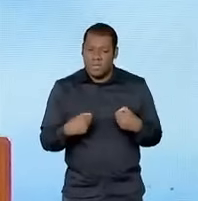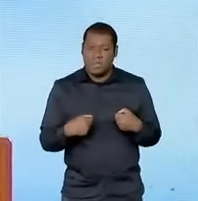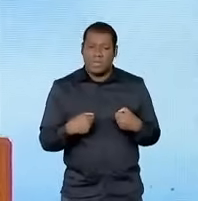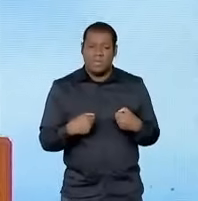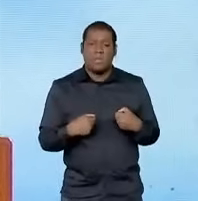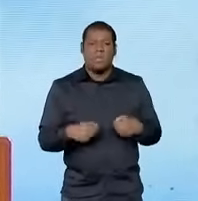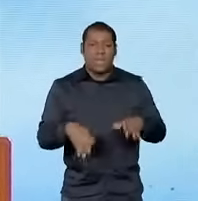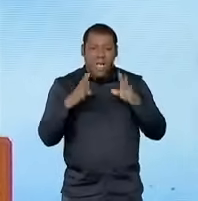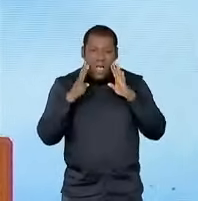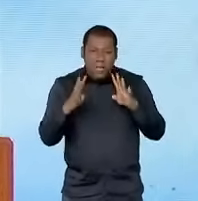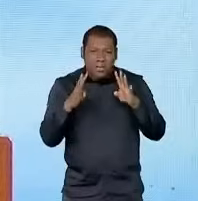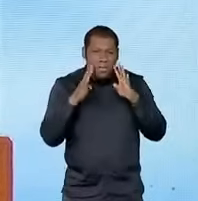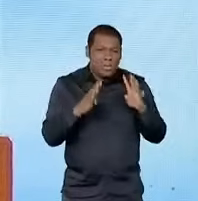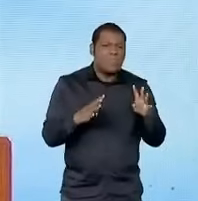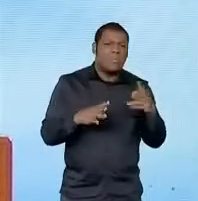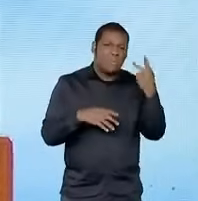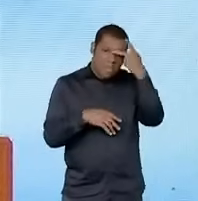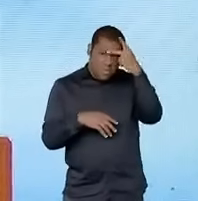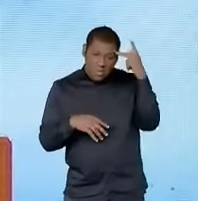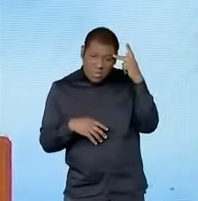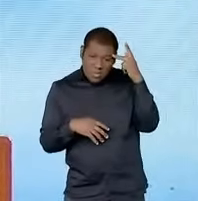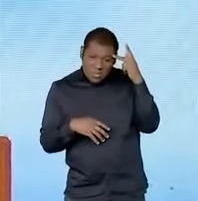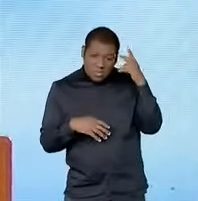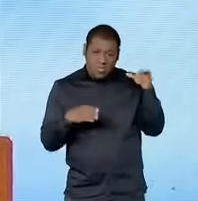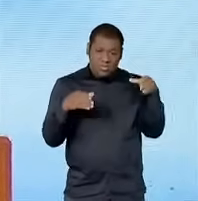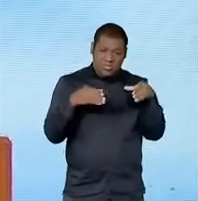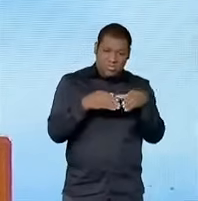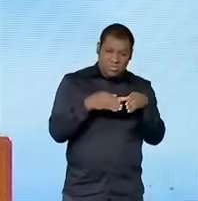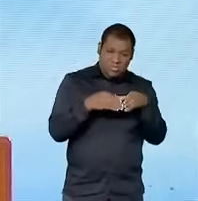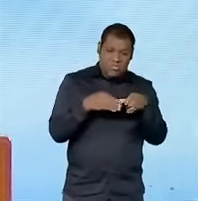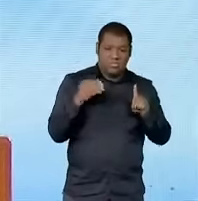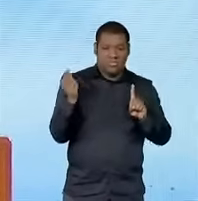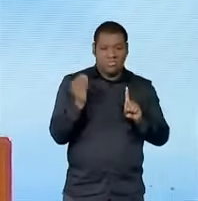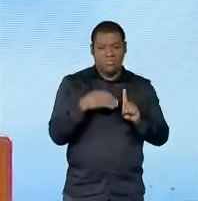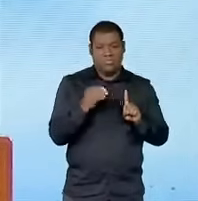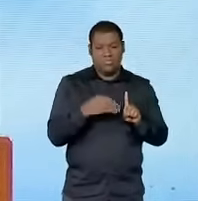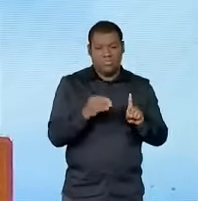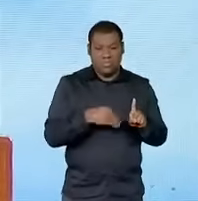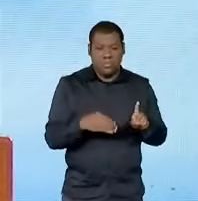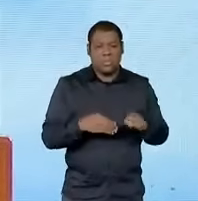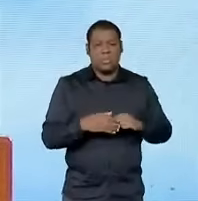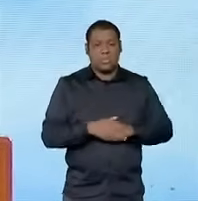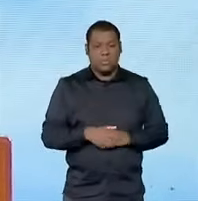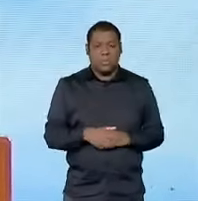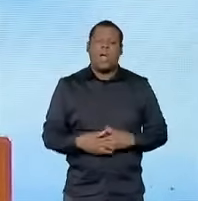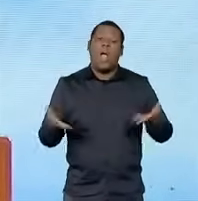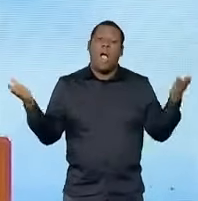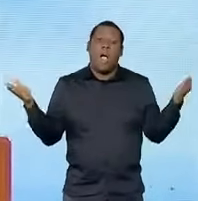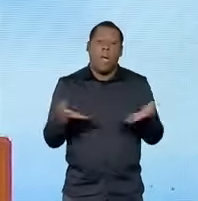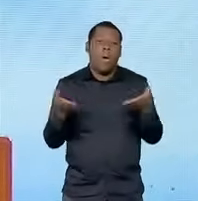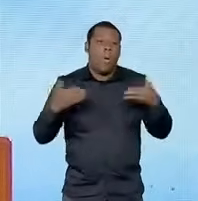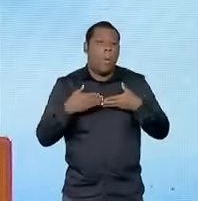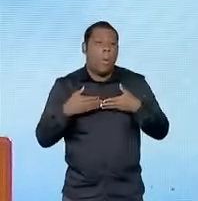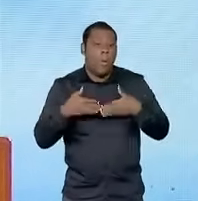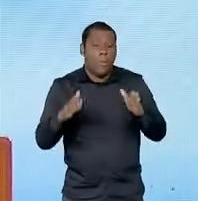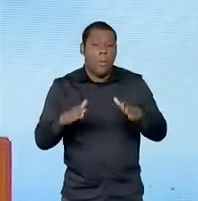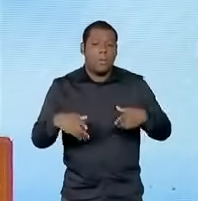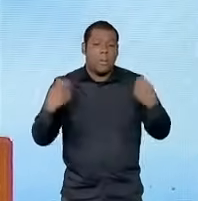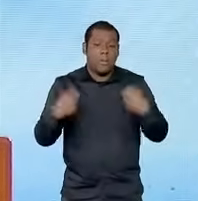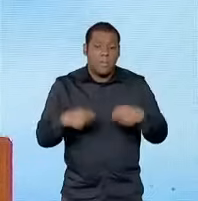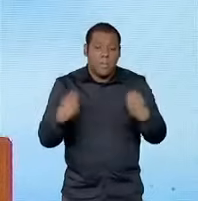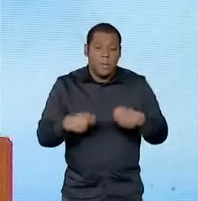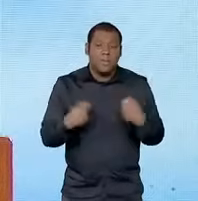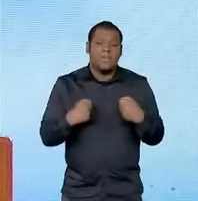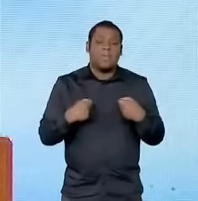daqueles e daquelas que por muitas vezes ficaram às margens das políticas públicas. A partir de agora,